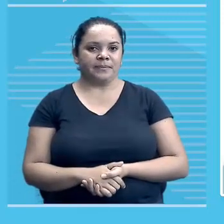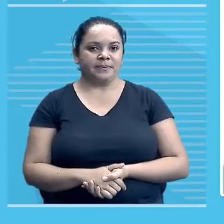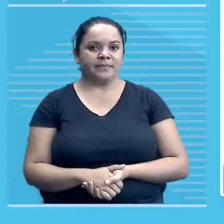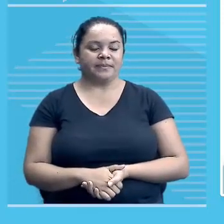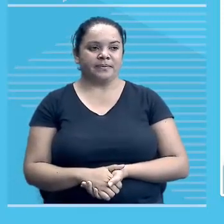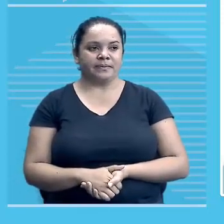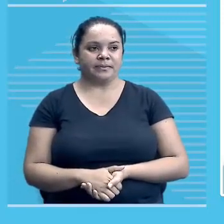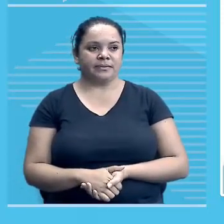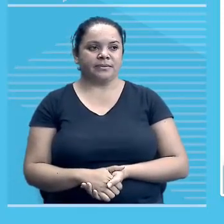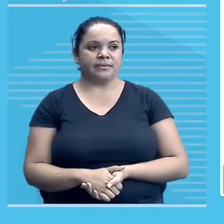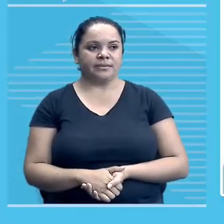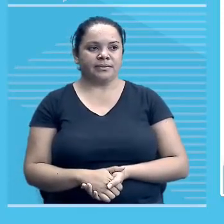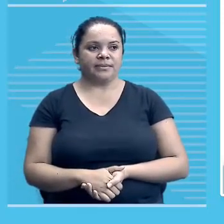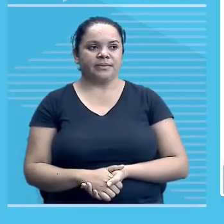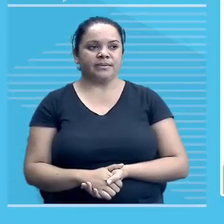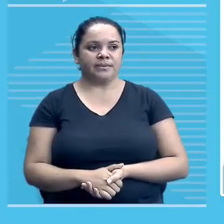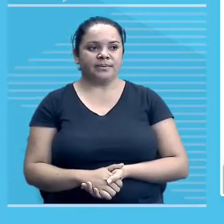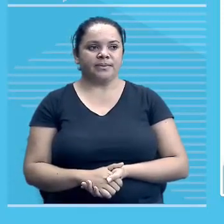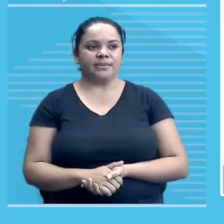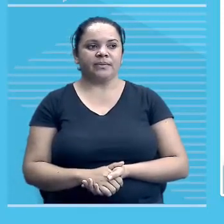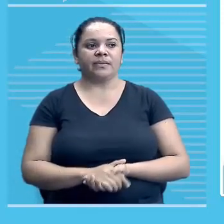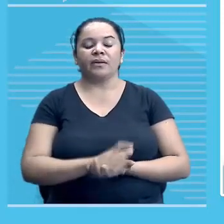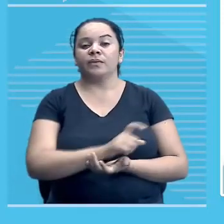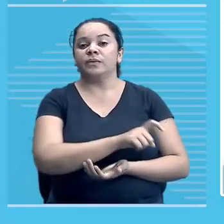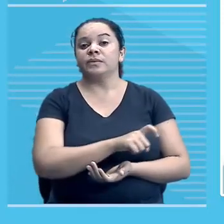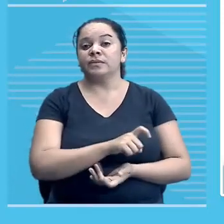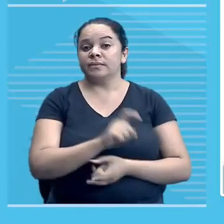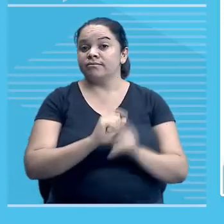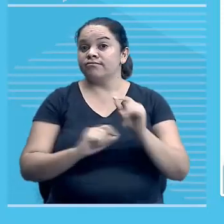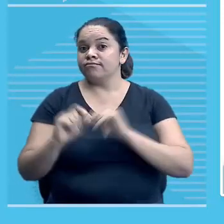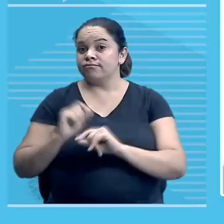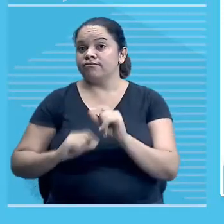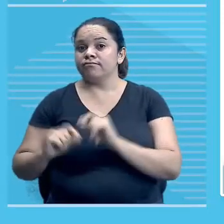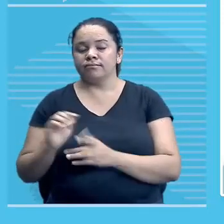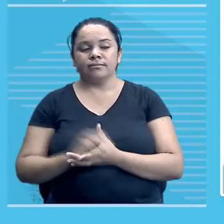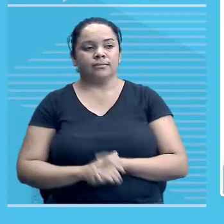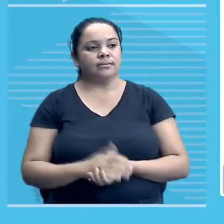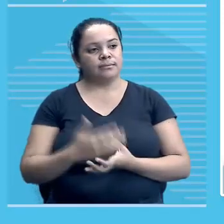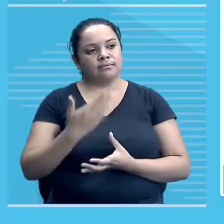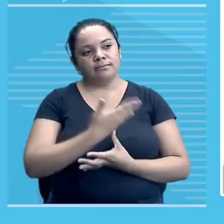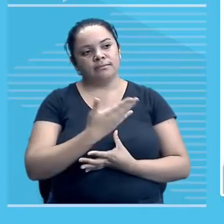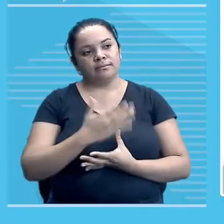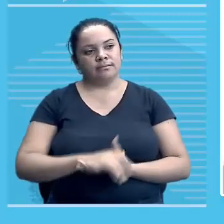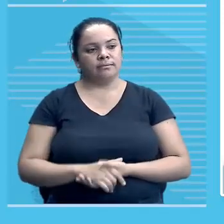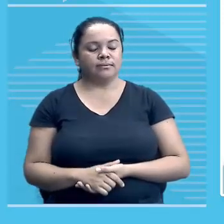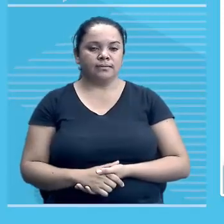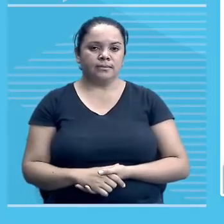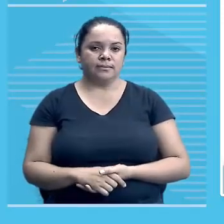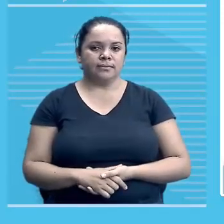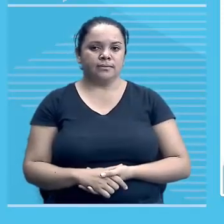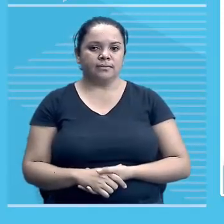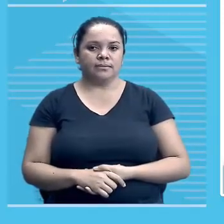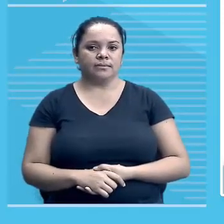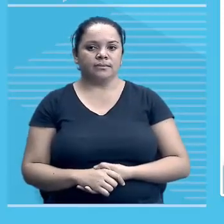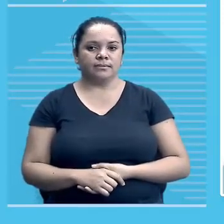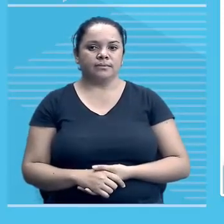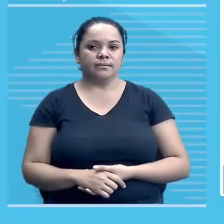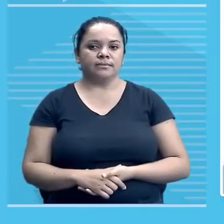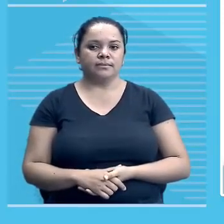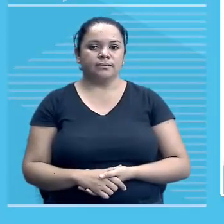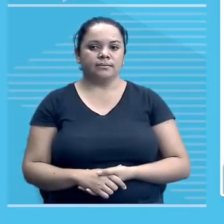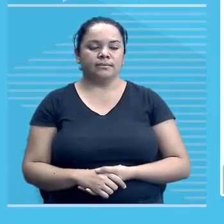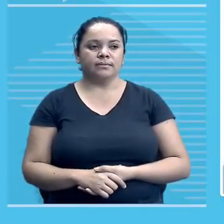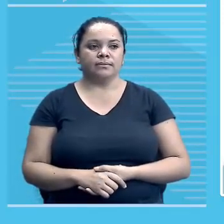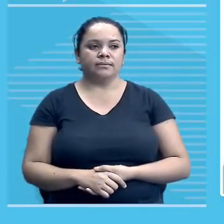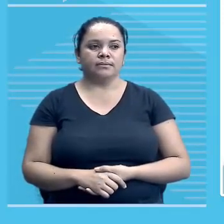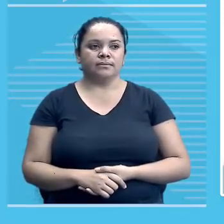das dimensões. Quem vai ser o x aqui? É 50 menos y. O que é